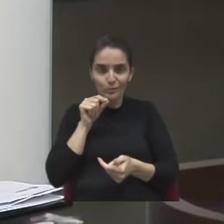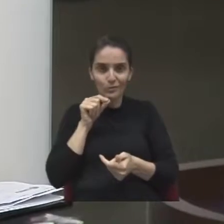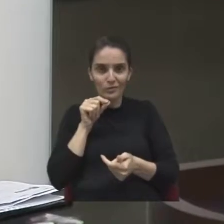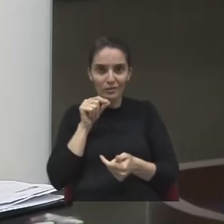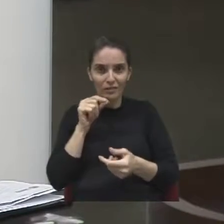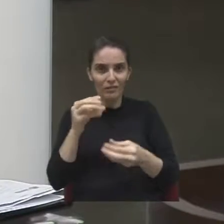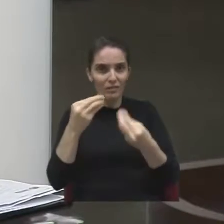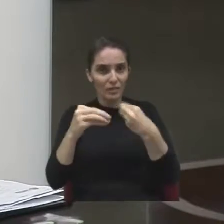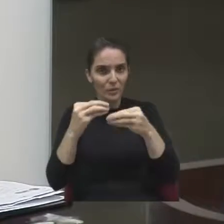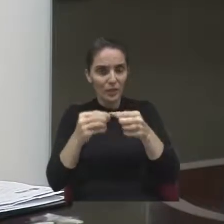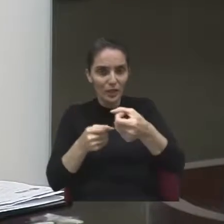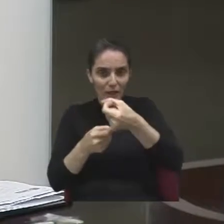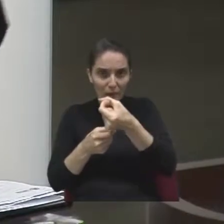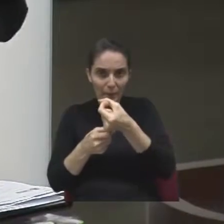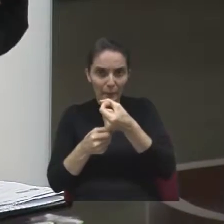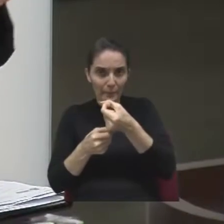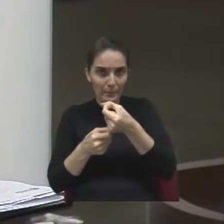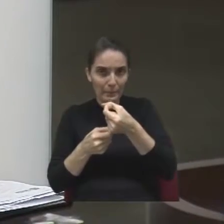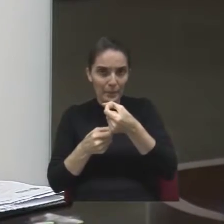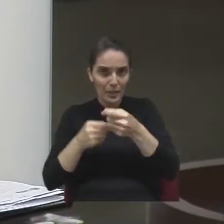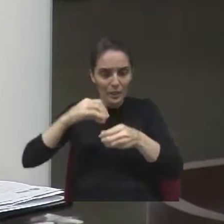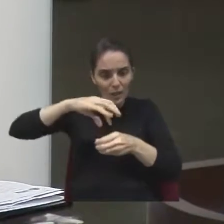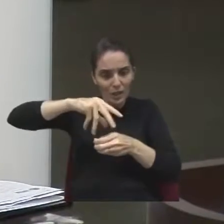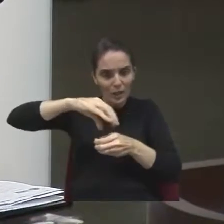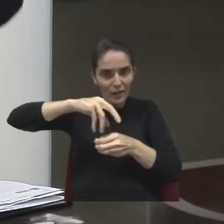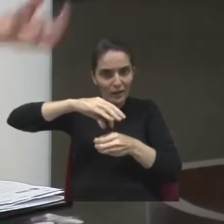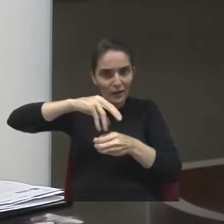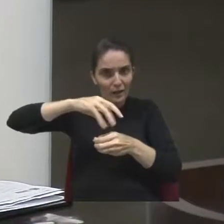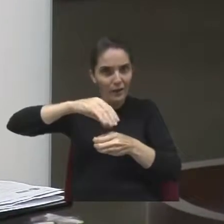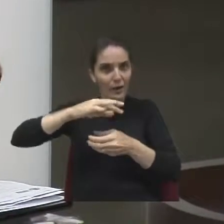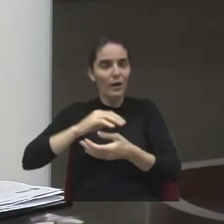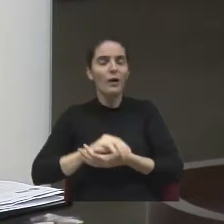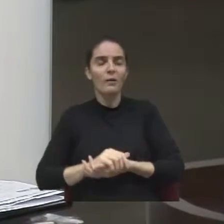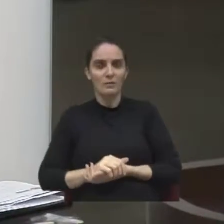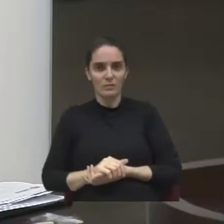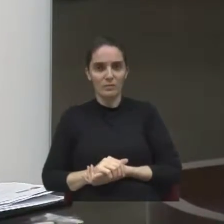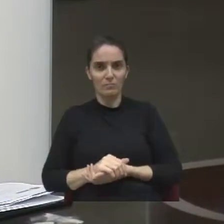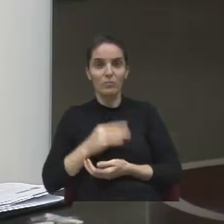tampinha da garrafa, ou qual é a cor que é o chamariz.